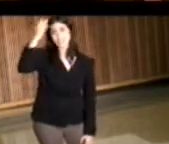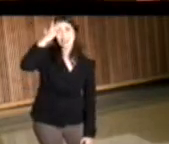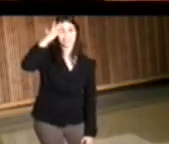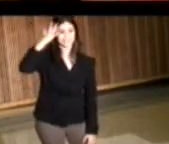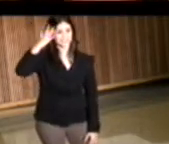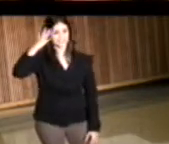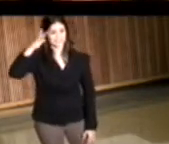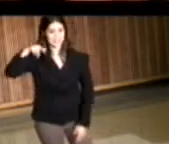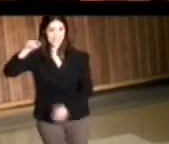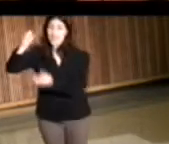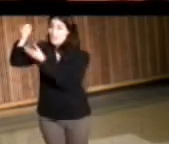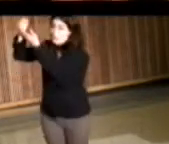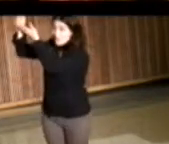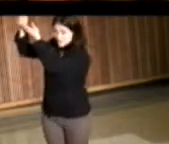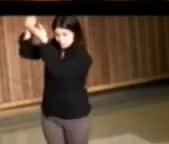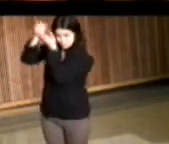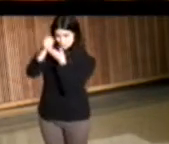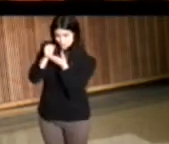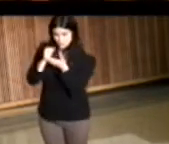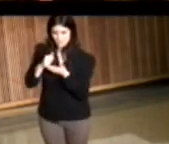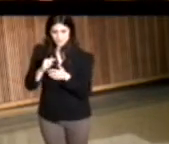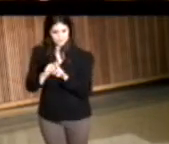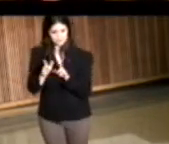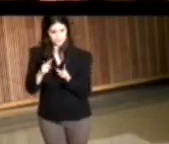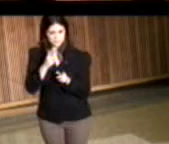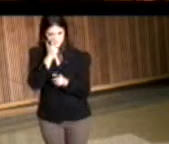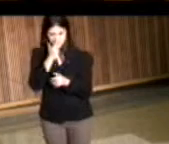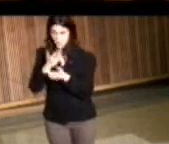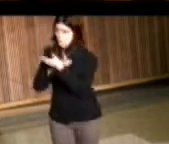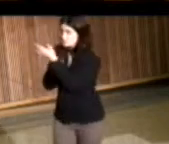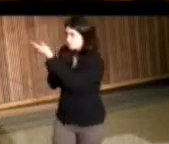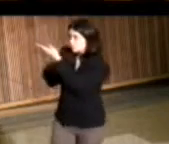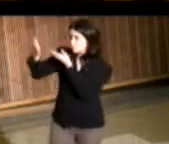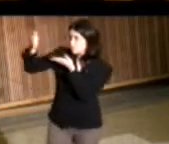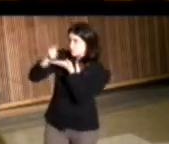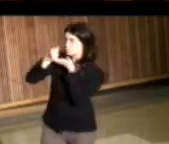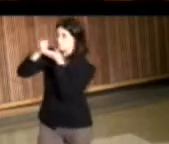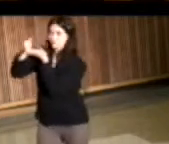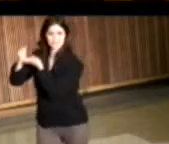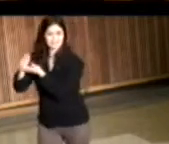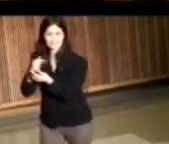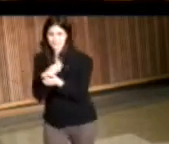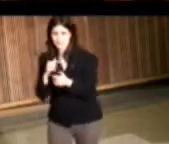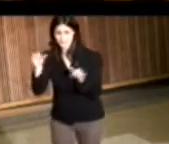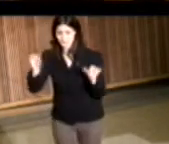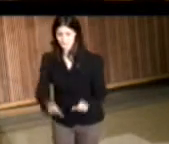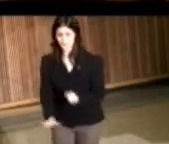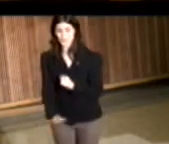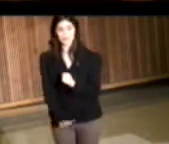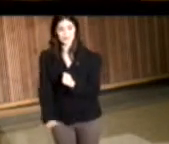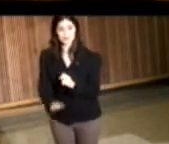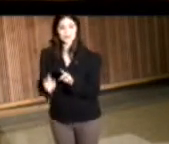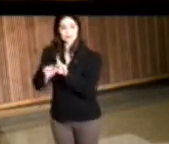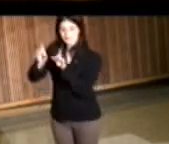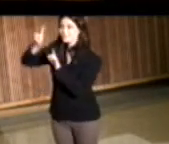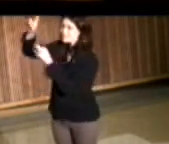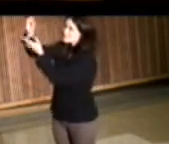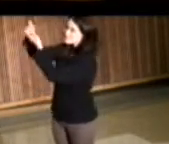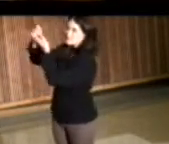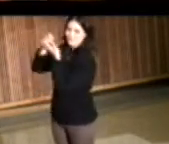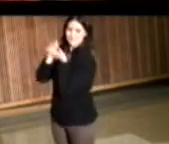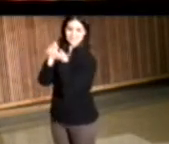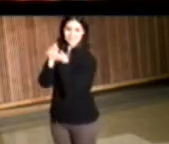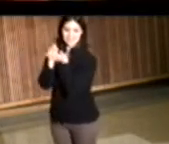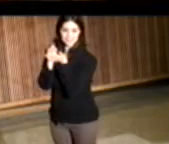favor que eu não mereço. E isso quer dizer graça. Ele não está procurando as pessoas